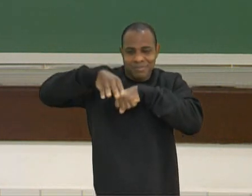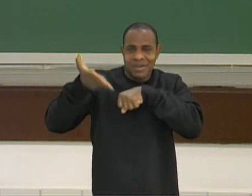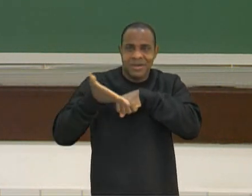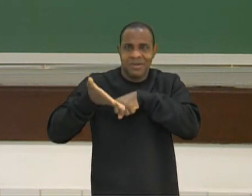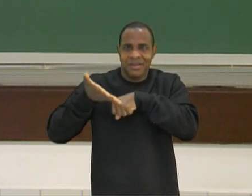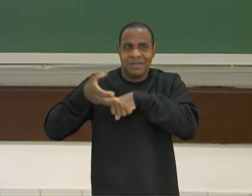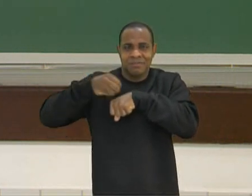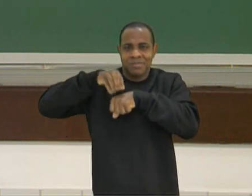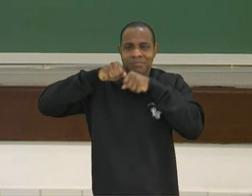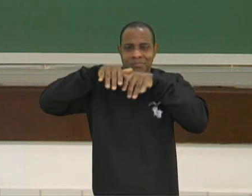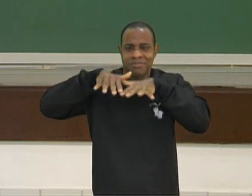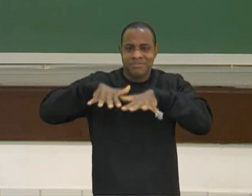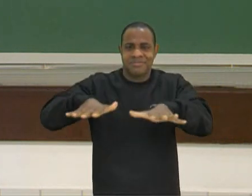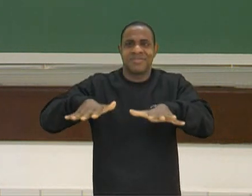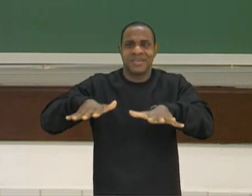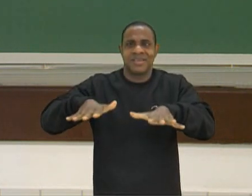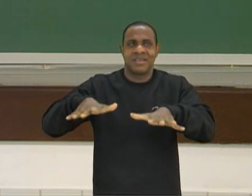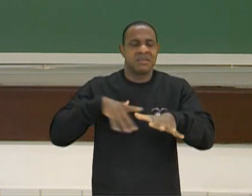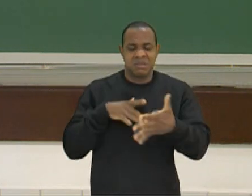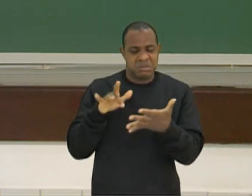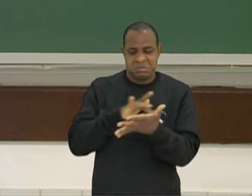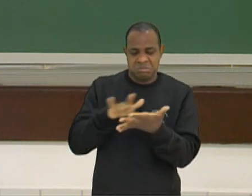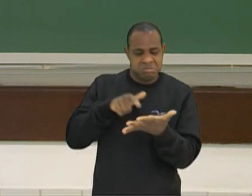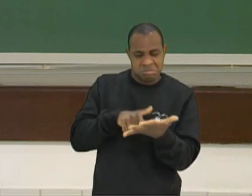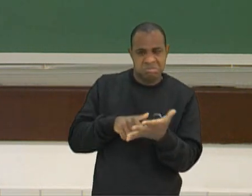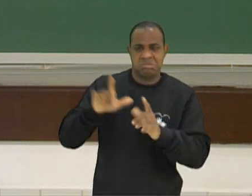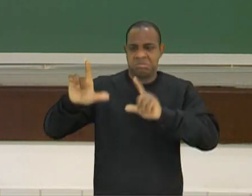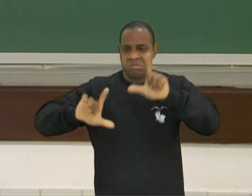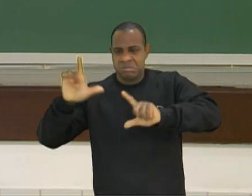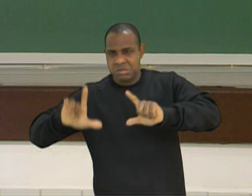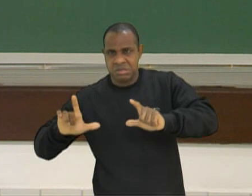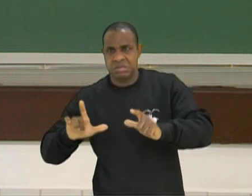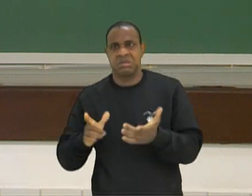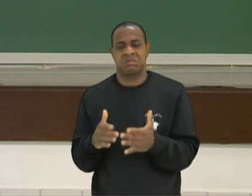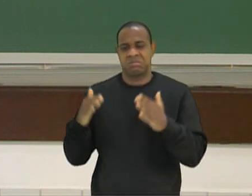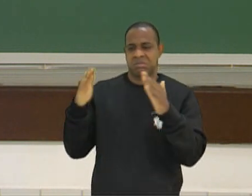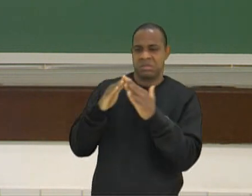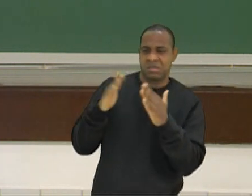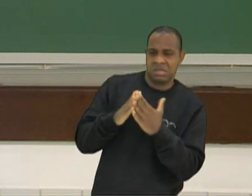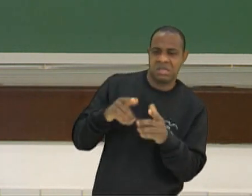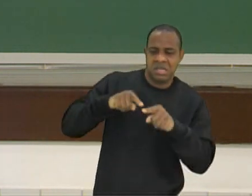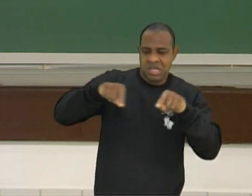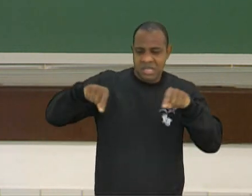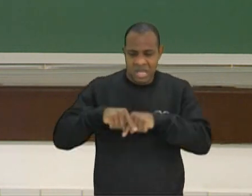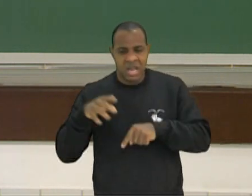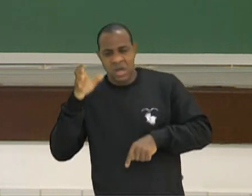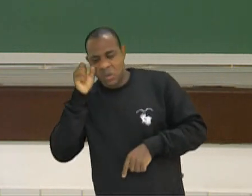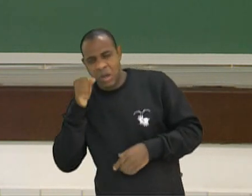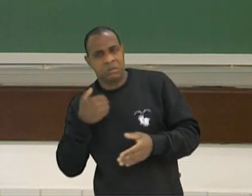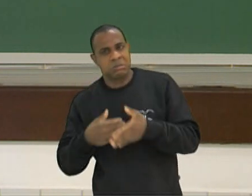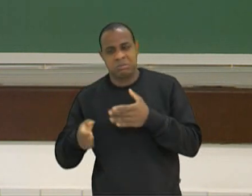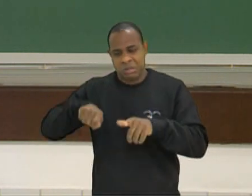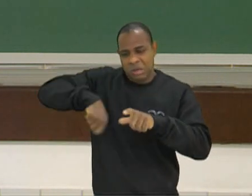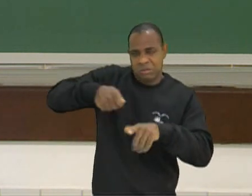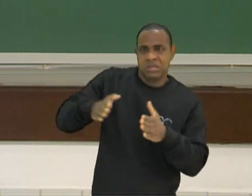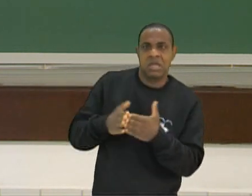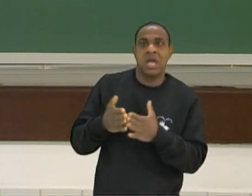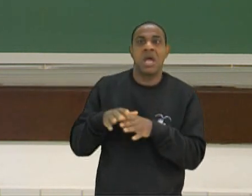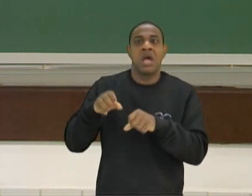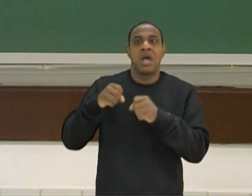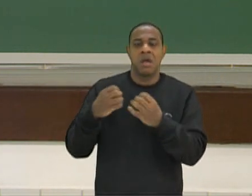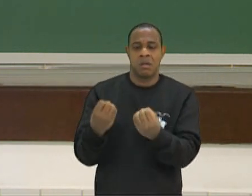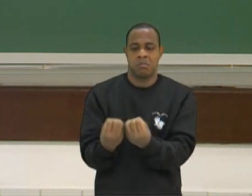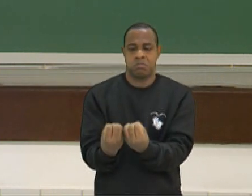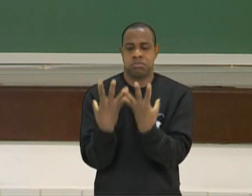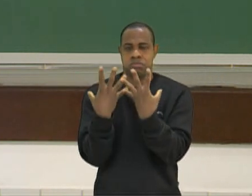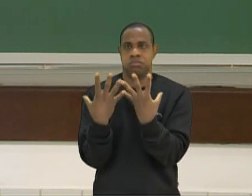você esteja assistindo pelo seu aparelho telefônico, seja na sala da sua casa, na cozinha, no seu quarto. Então a imagem você vai ver que tem uma